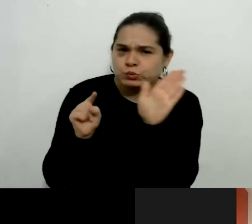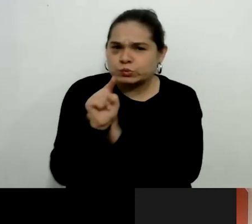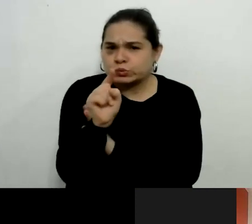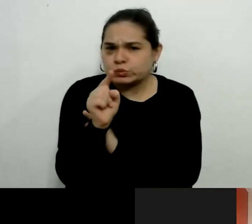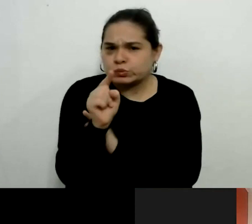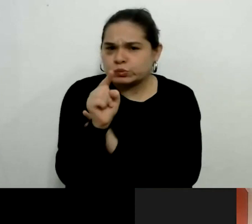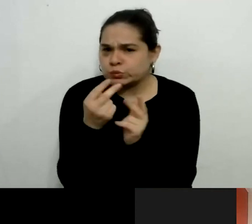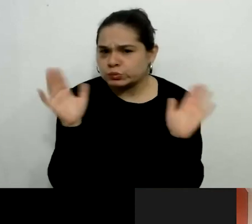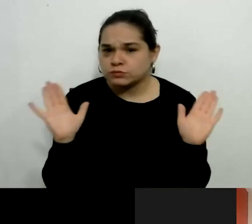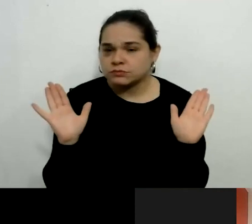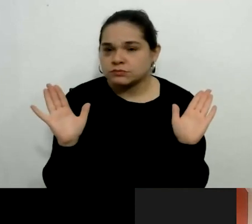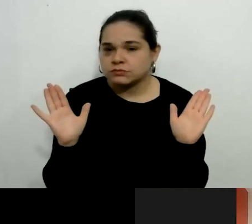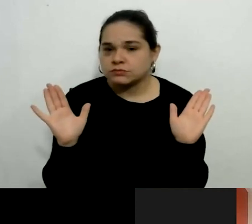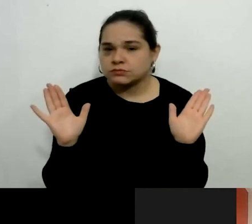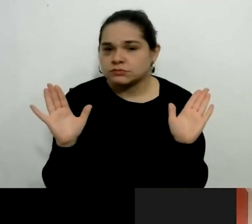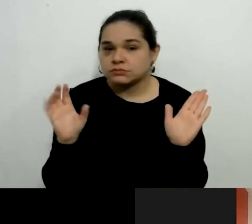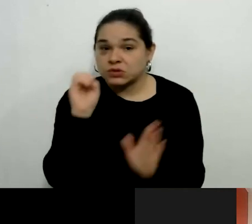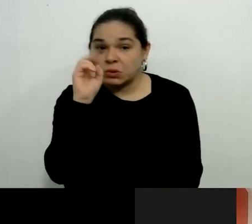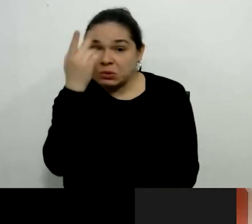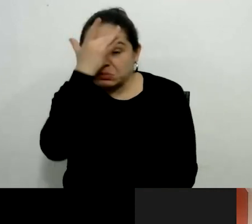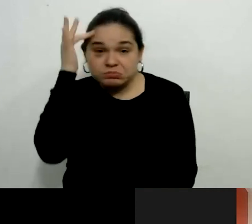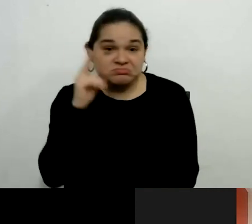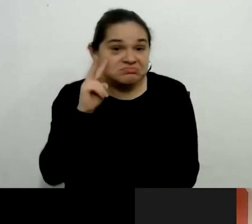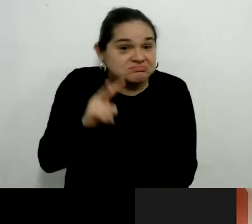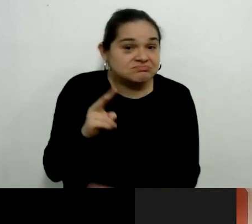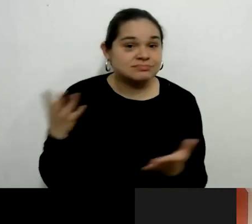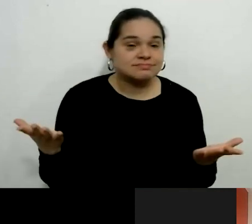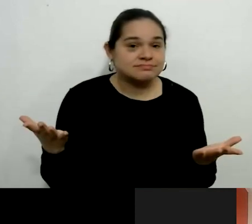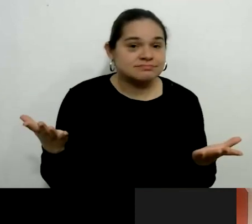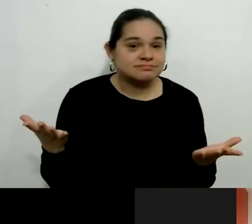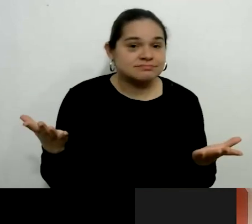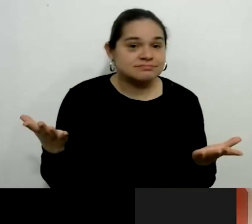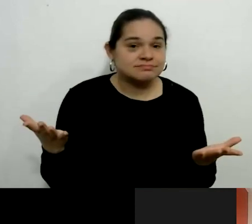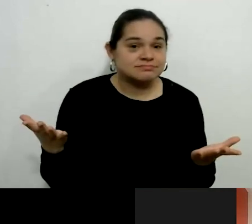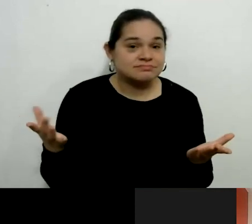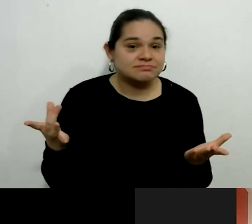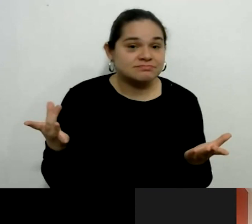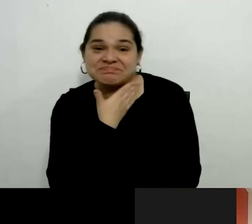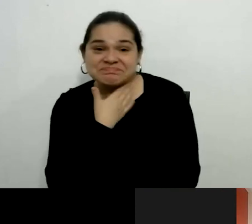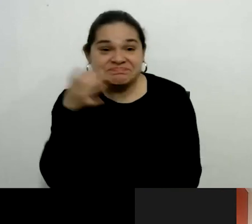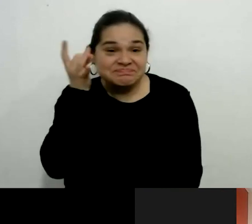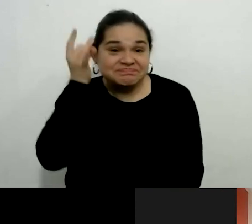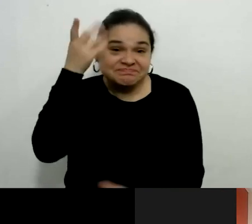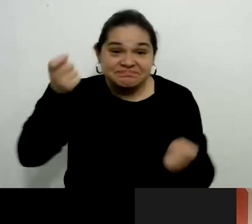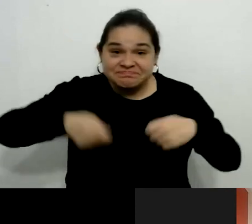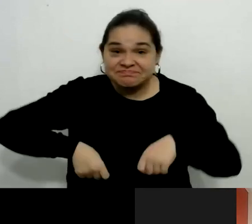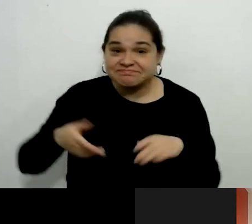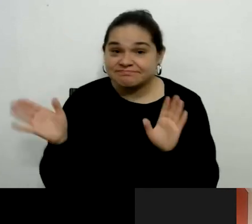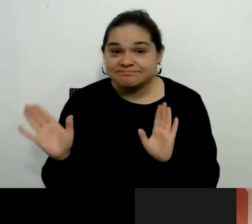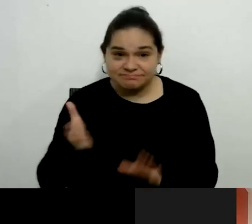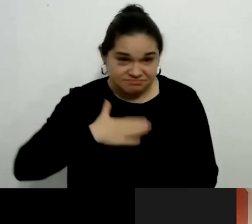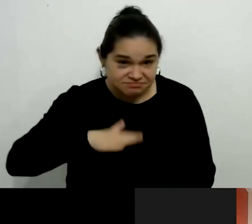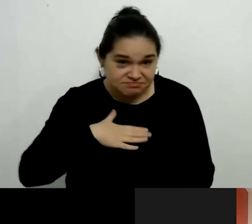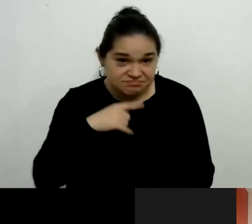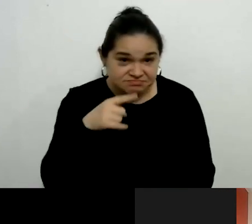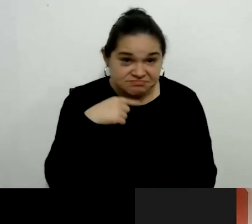Ou alguém que está lá também na webinária? só colocar no bate-papo o que vocês quiserem. Está tudo tranquilo? Ninguém tem